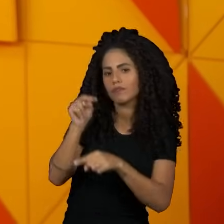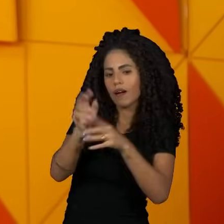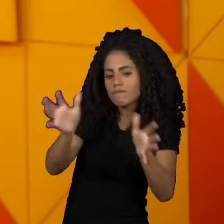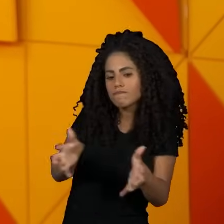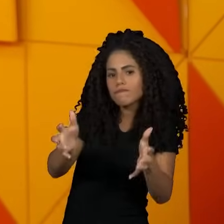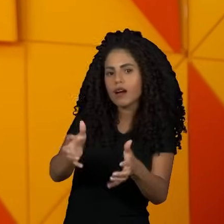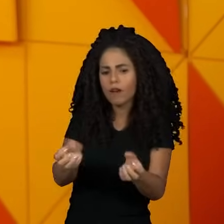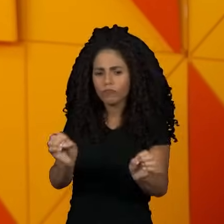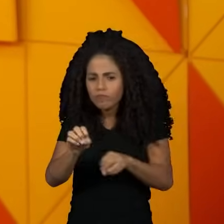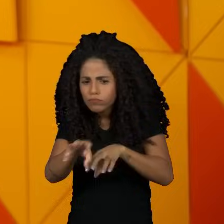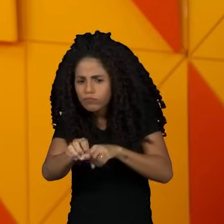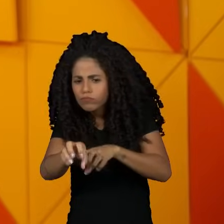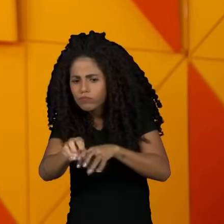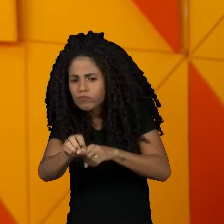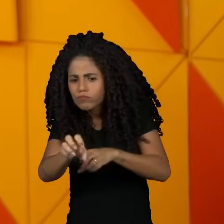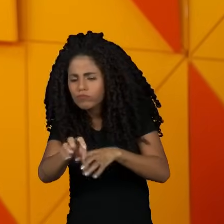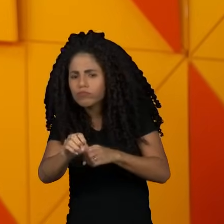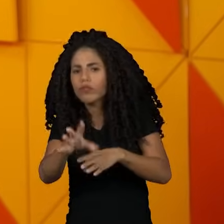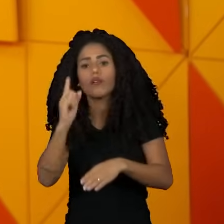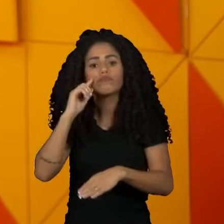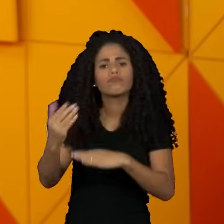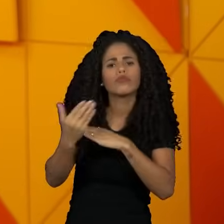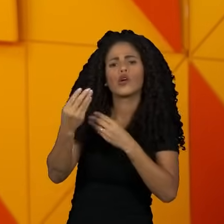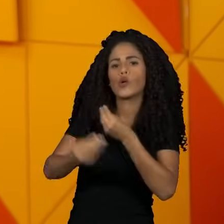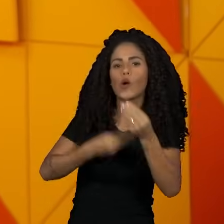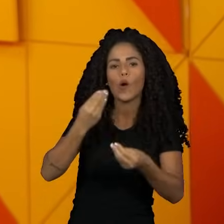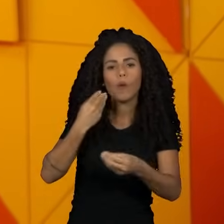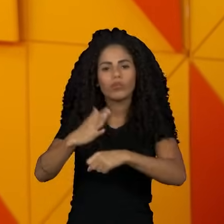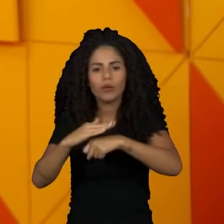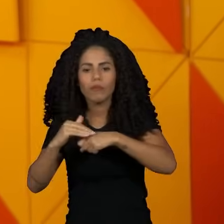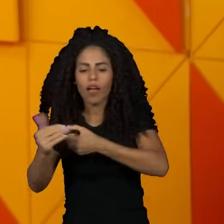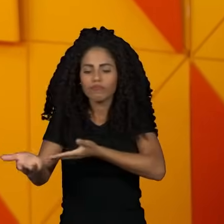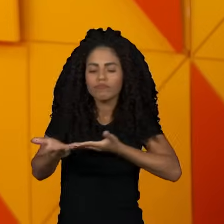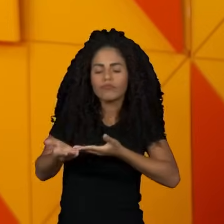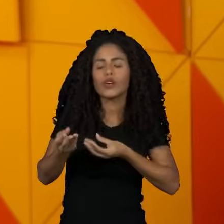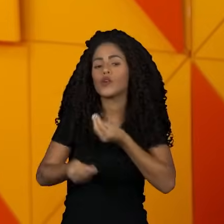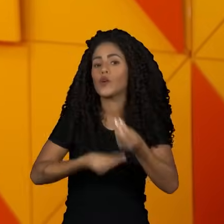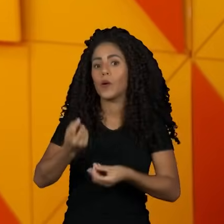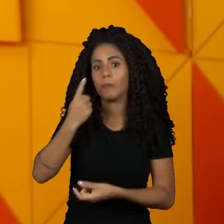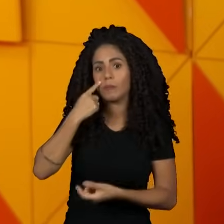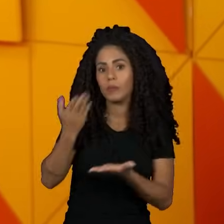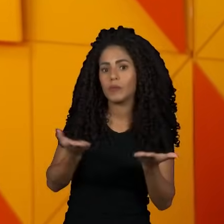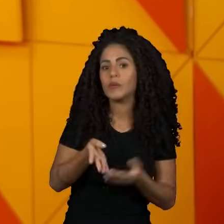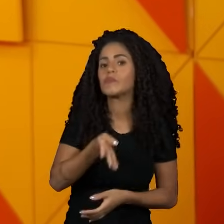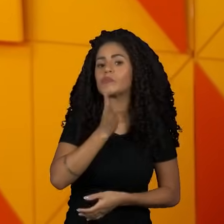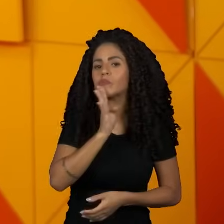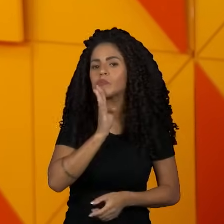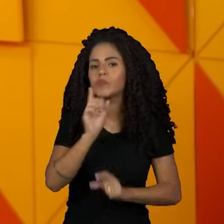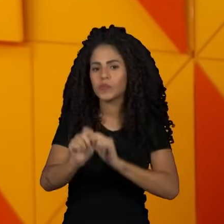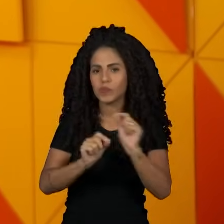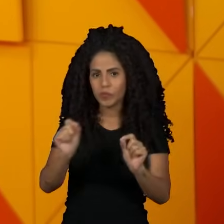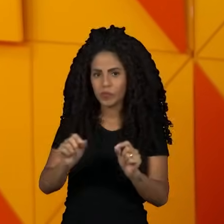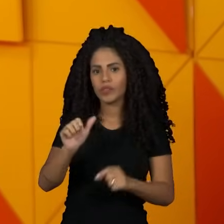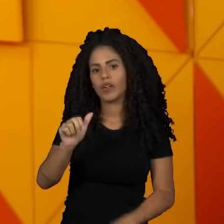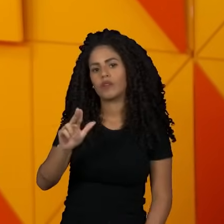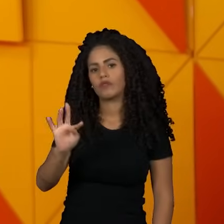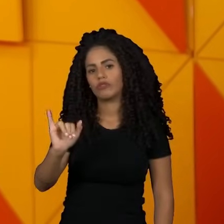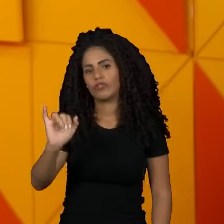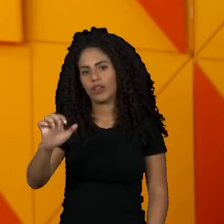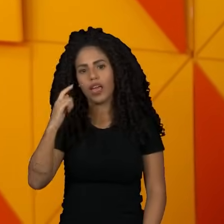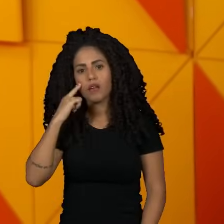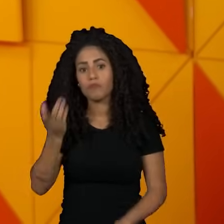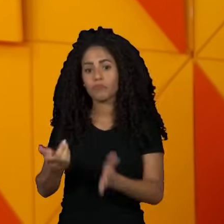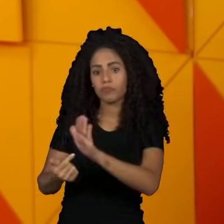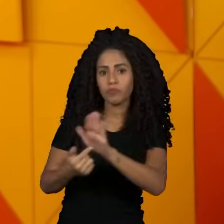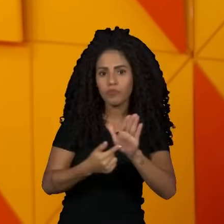tornam aliados no controle de crises e no acolhimento emocional. E a gente agora vai conhecer o Altier, um Border